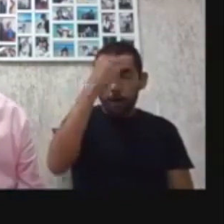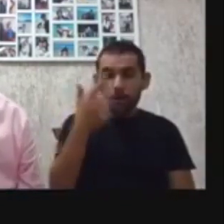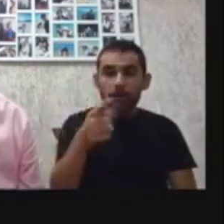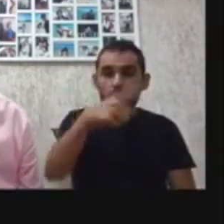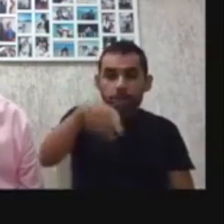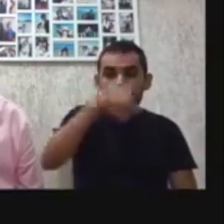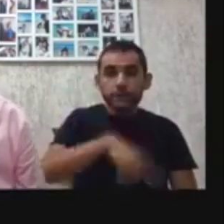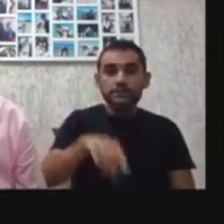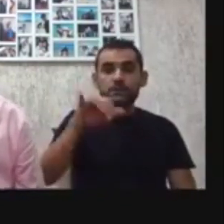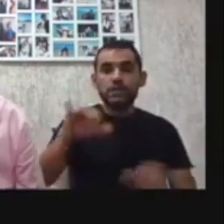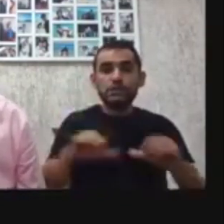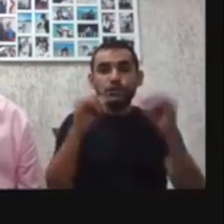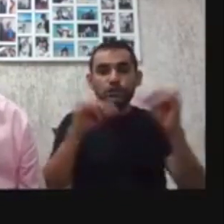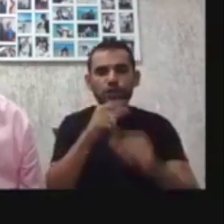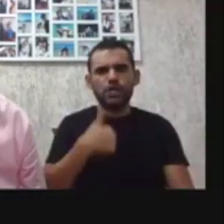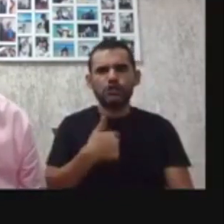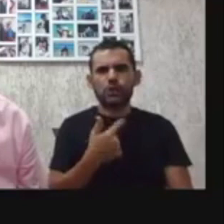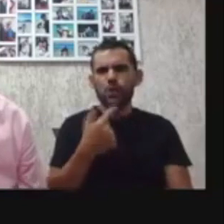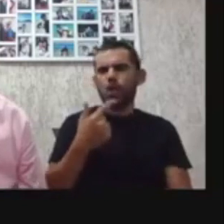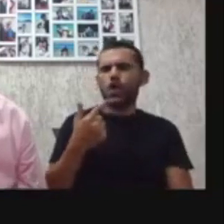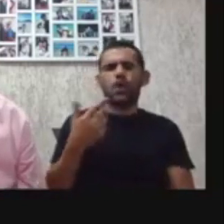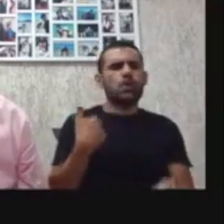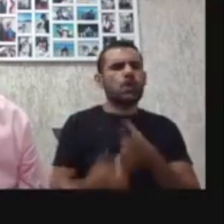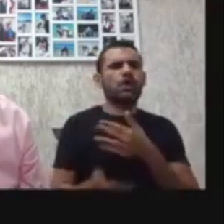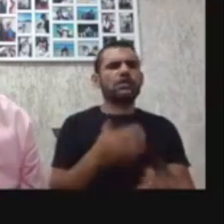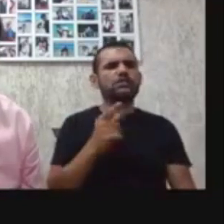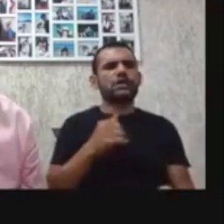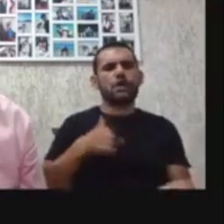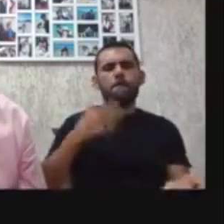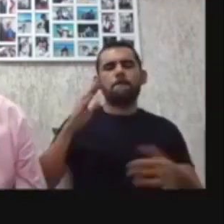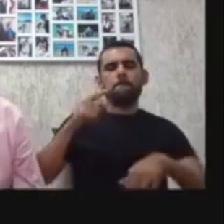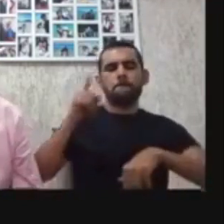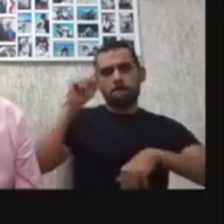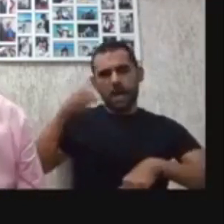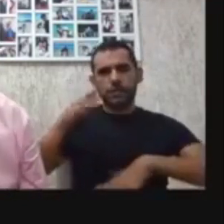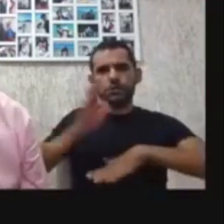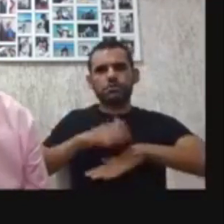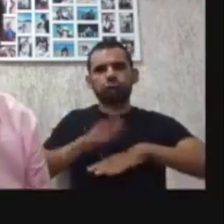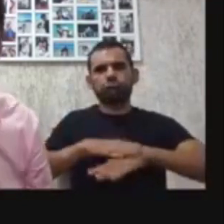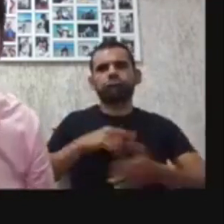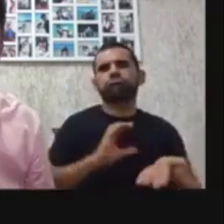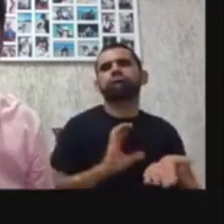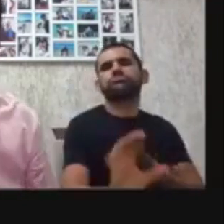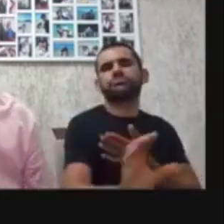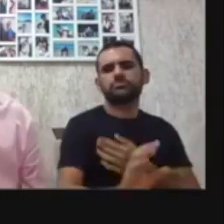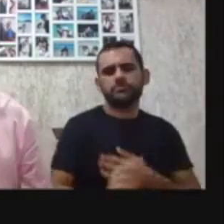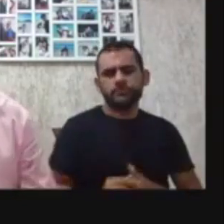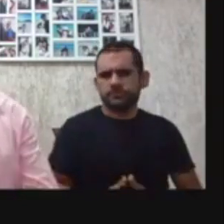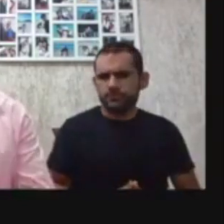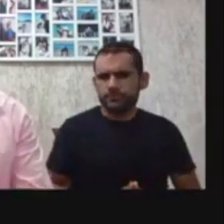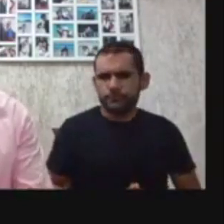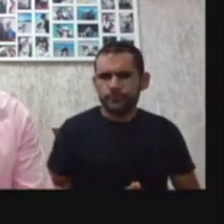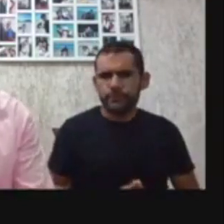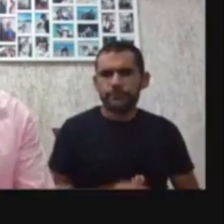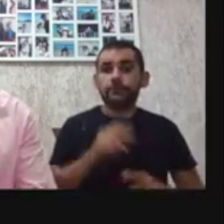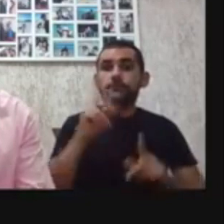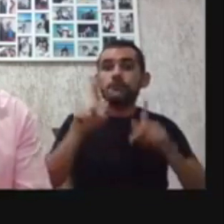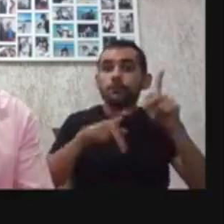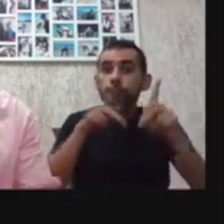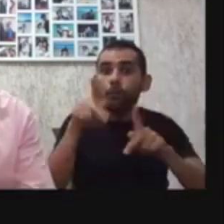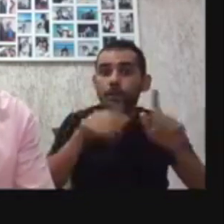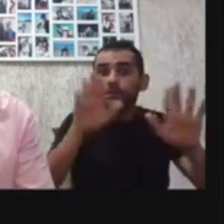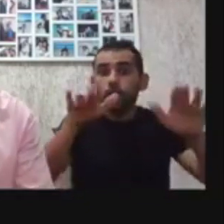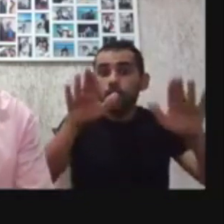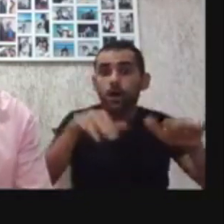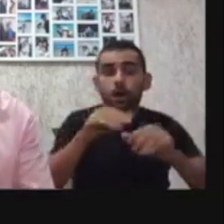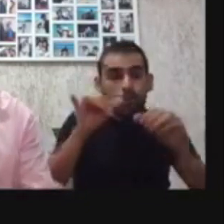são idiotas. Eu faço o que eu quiser com o dinheiro. Vocês são um bando de bobo. É isso que o pessoal trata a gente como se fosse bobo. População,